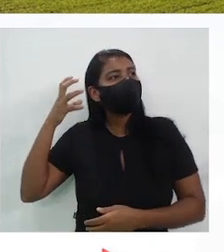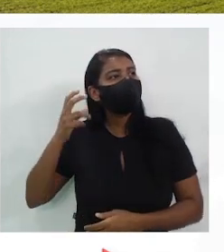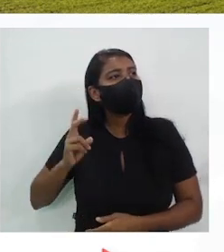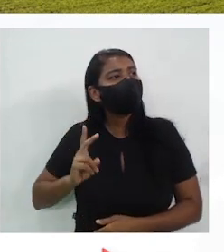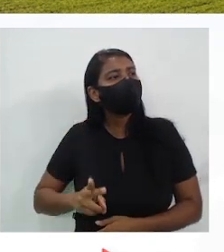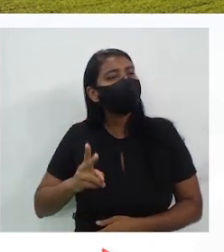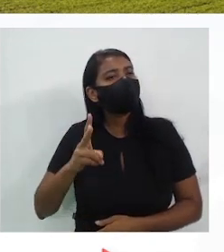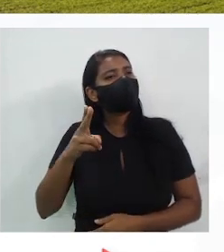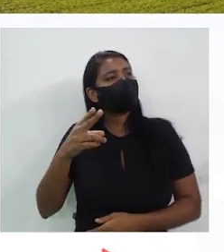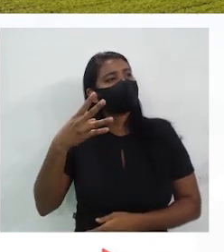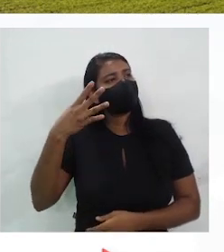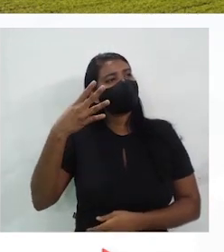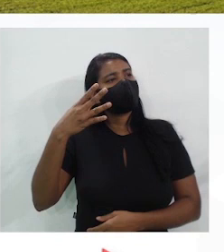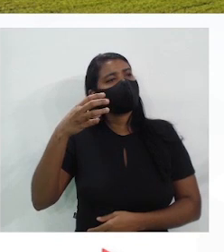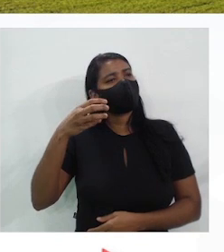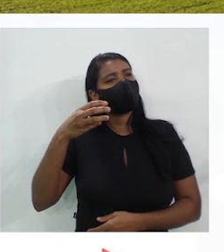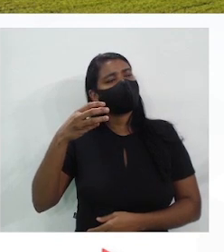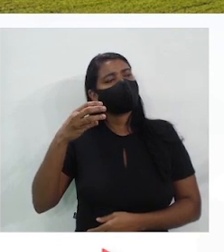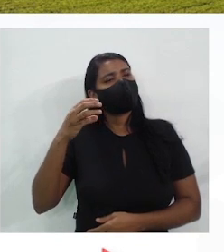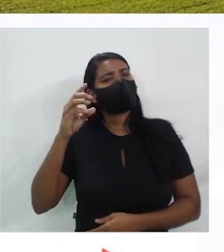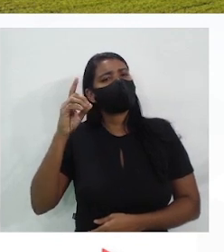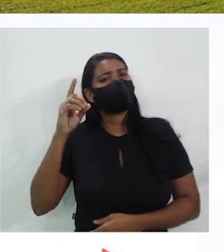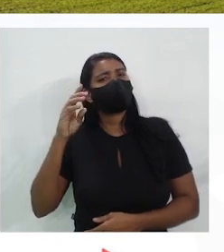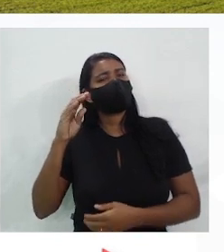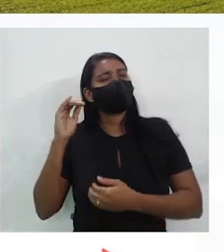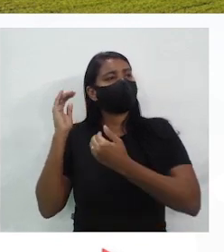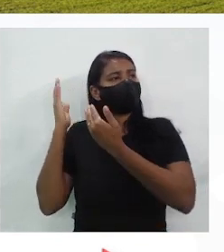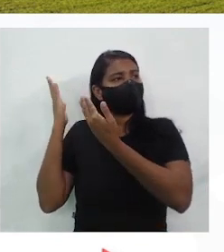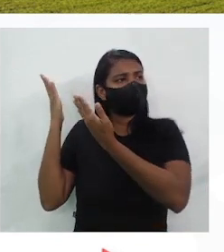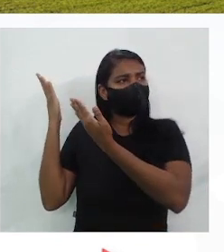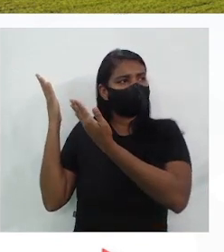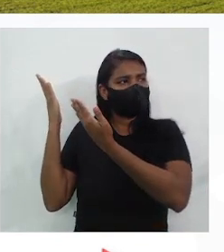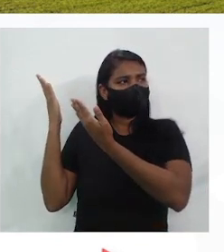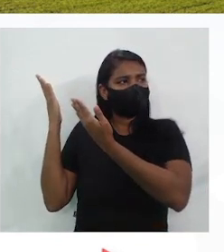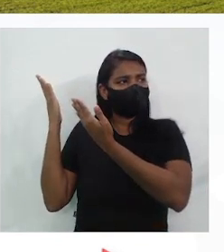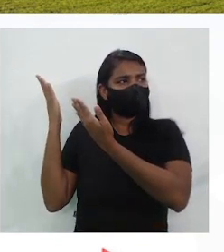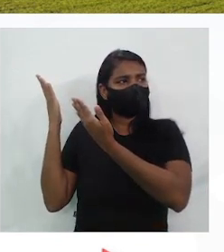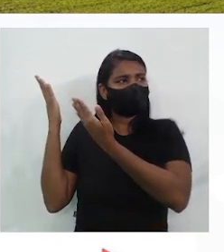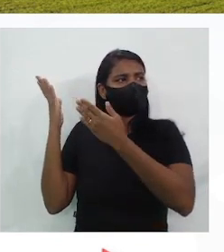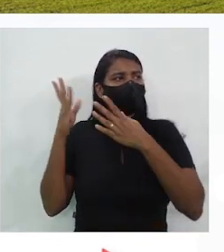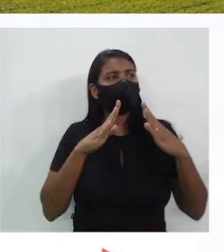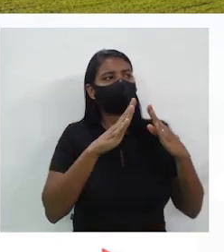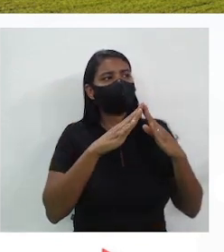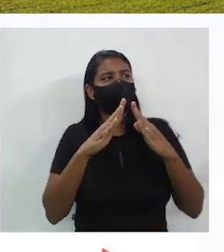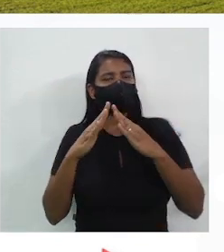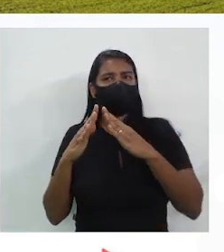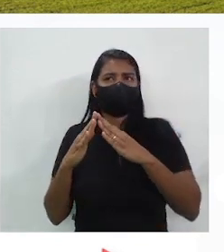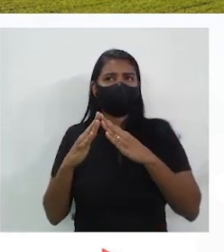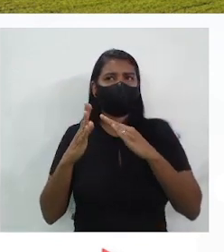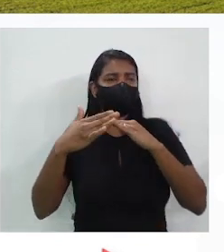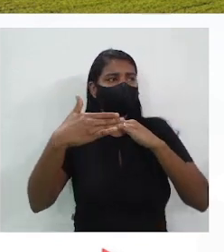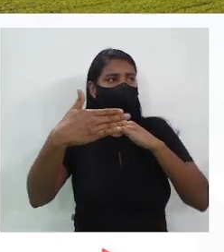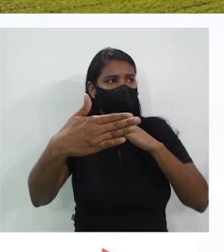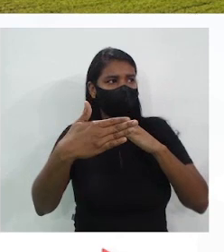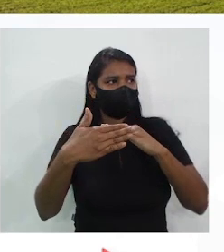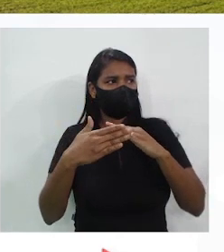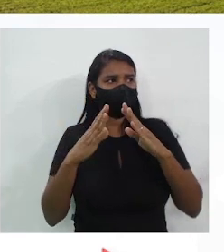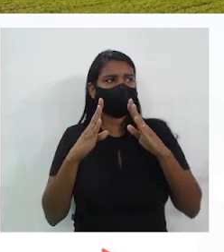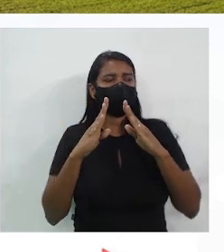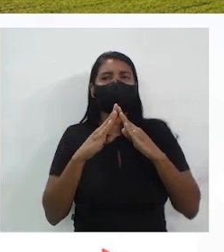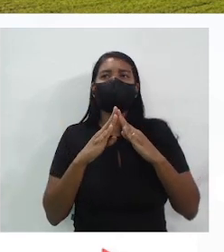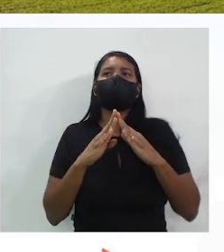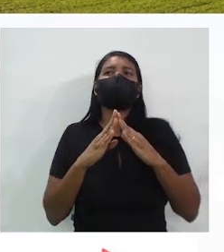de 43 decibéis. As habitações ou zonas que são residenciais, que estão mais